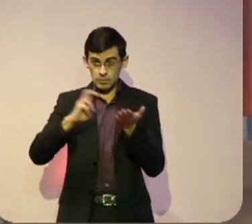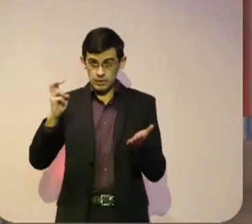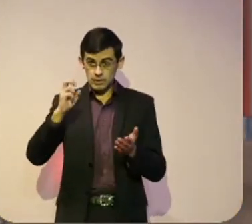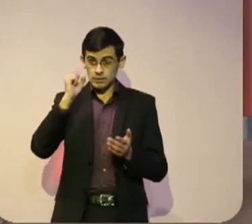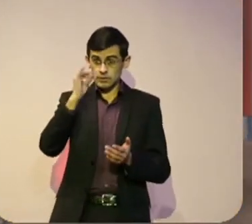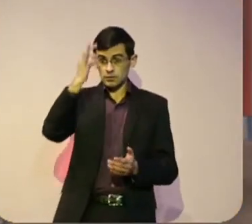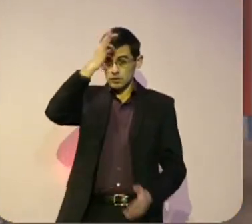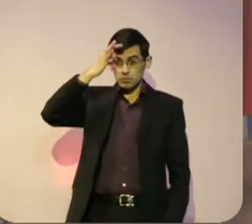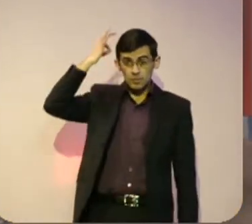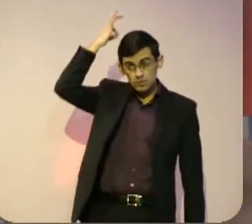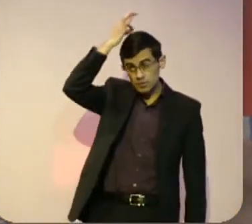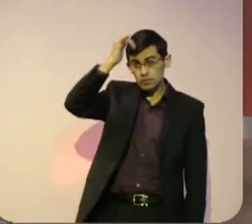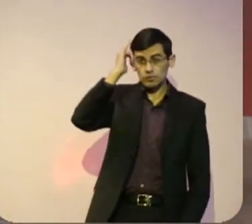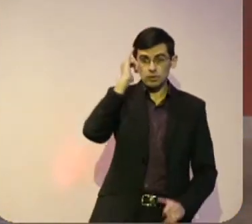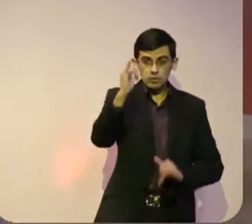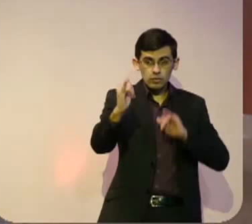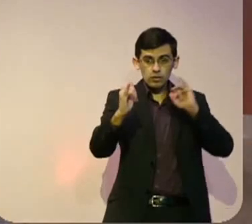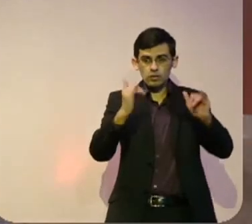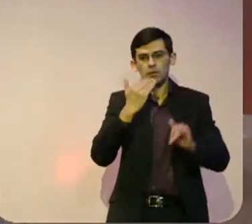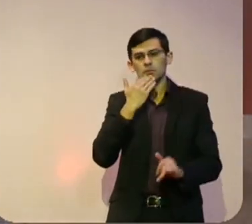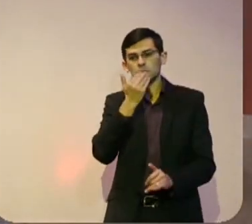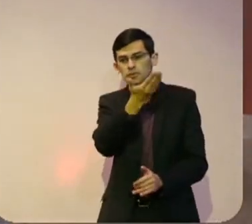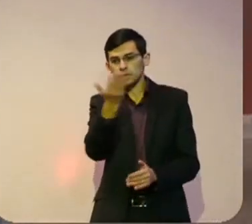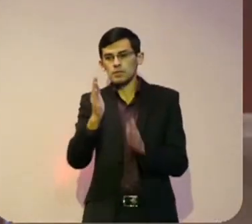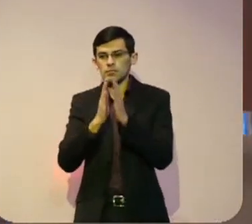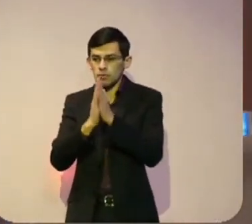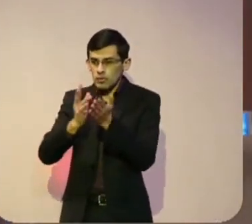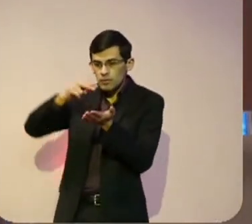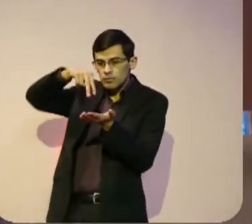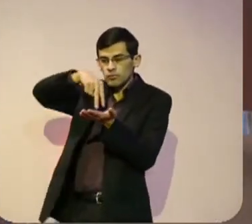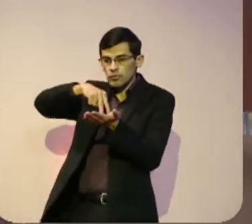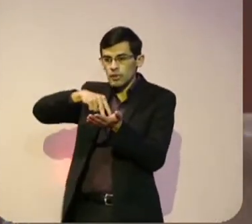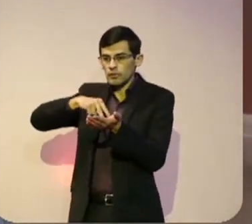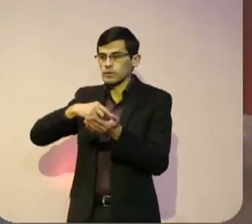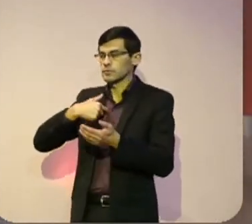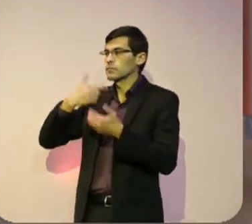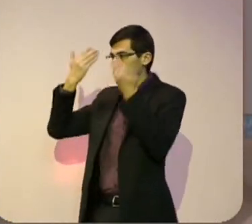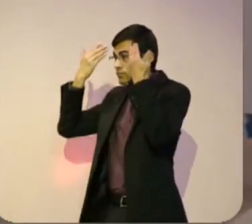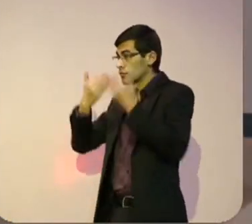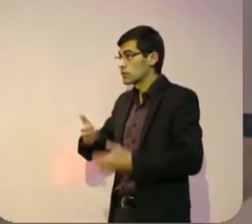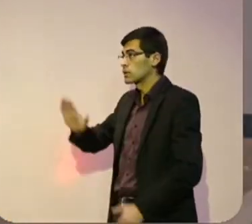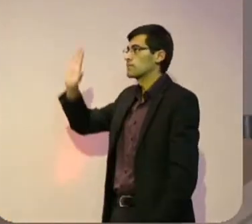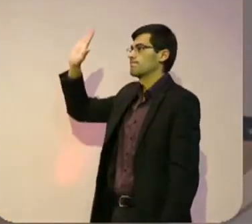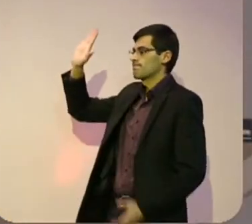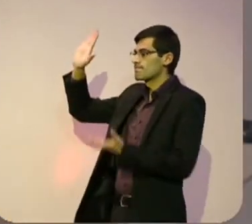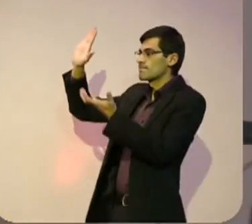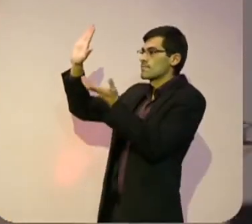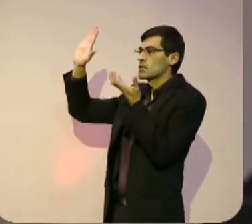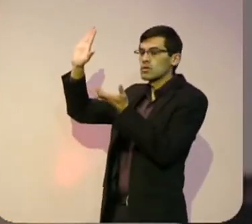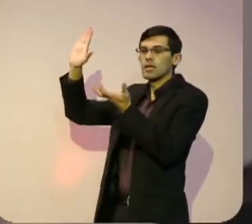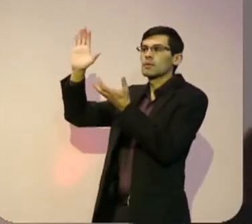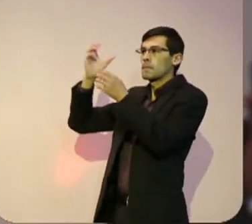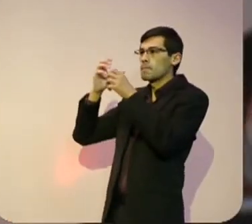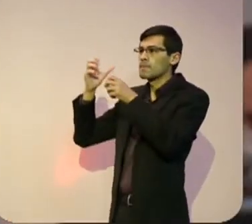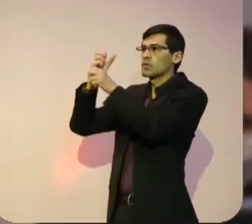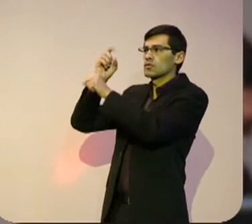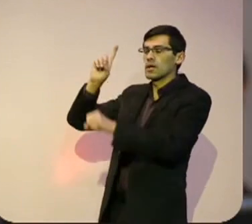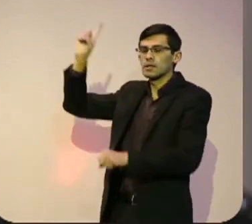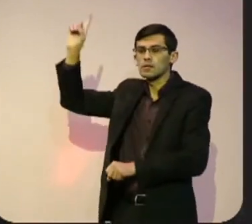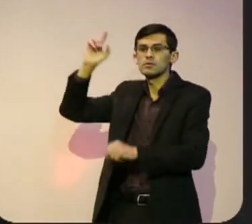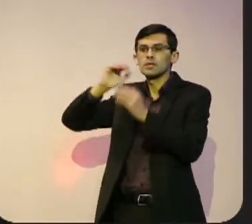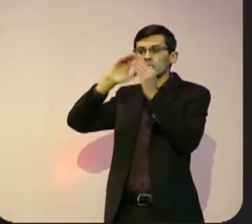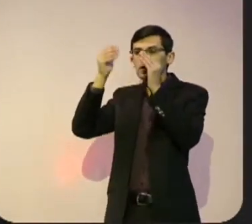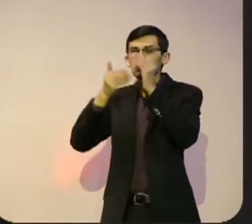Santo falou ao seu coração, eu queria convidar você a ficar de pé no seu lugar e dizer: Senhor, eu quero me entregar ao Senhor. Eu quero confiar no Senhor no